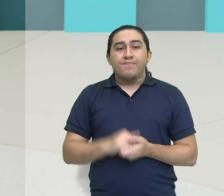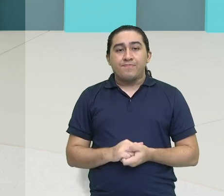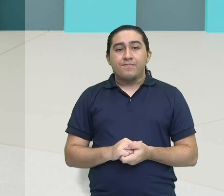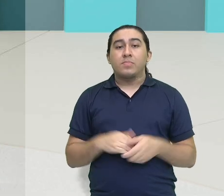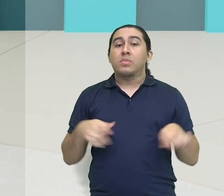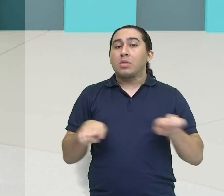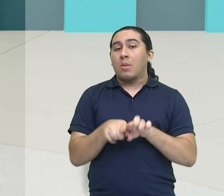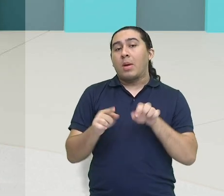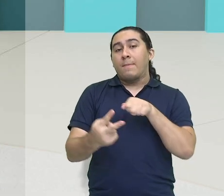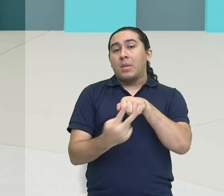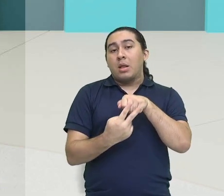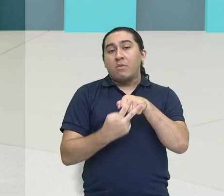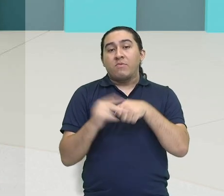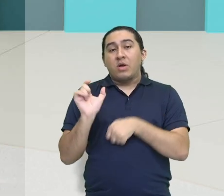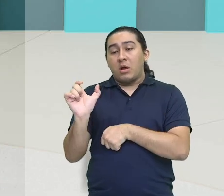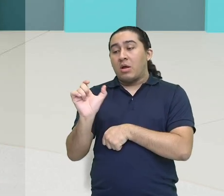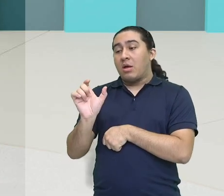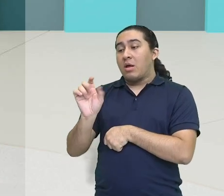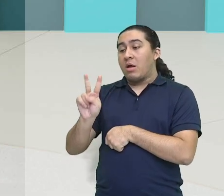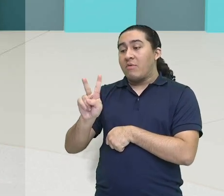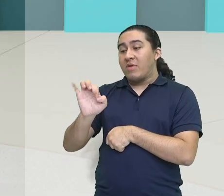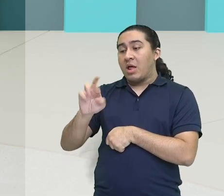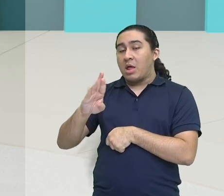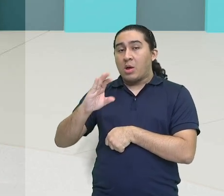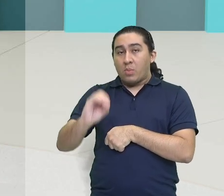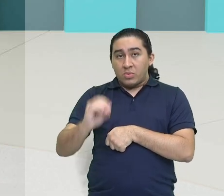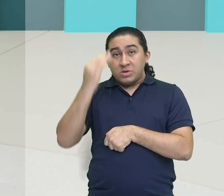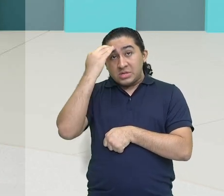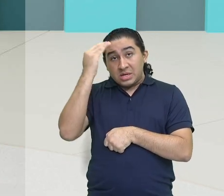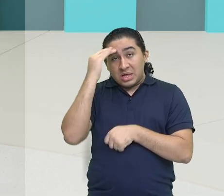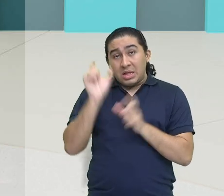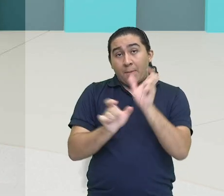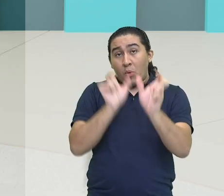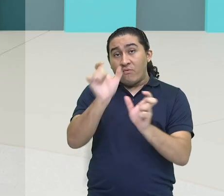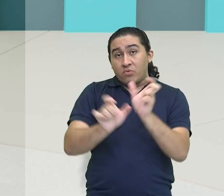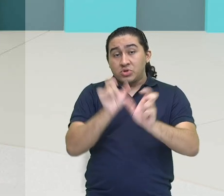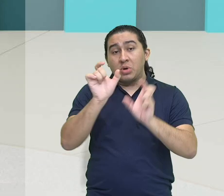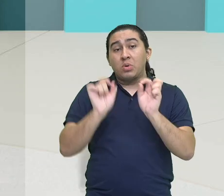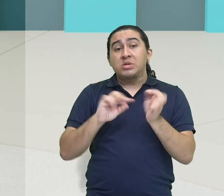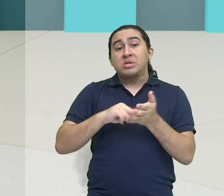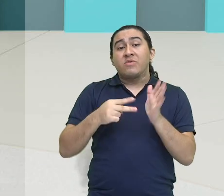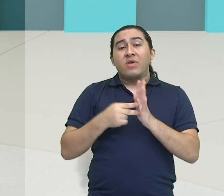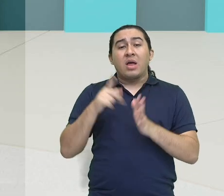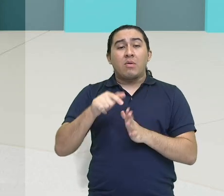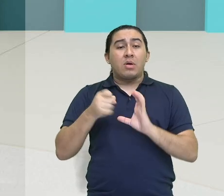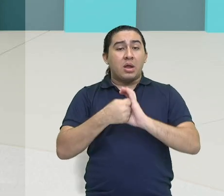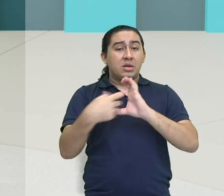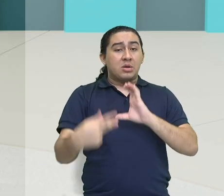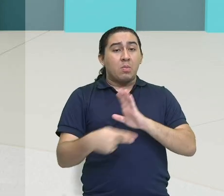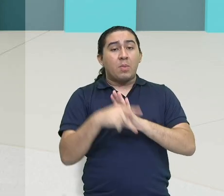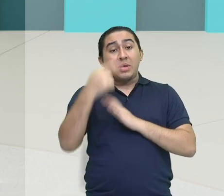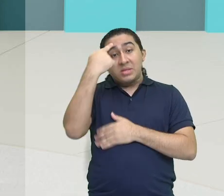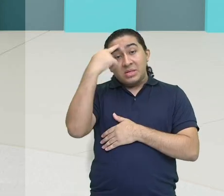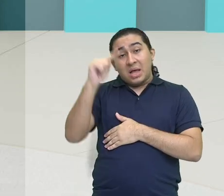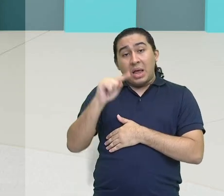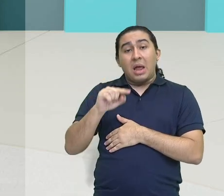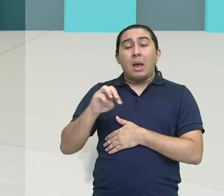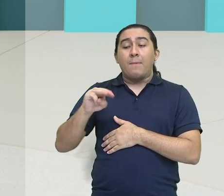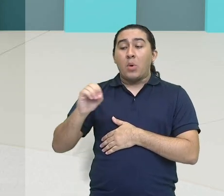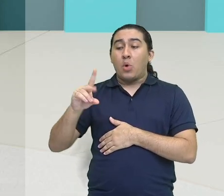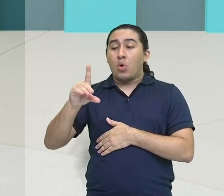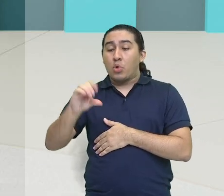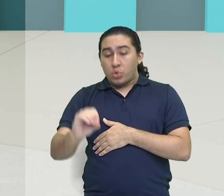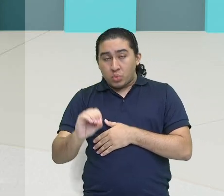Além disso, a palavra verbo, do ponto de vista morfológico, é formada por elementos que dão ideia de modo,